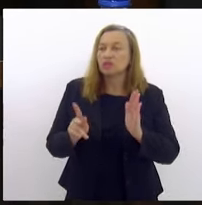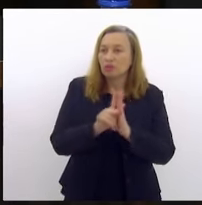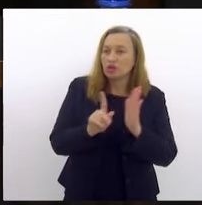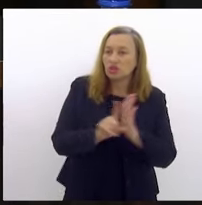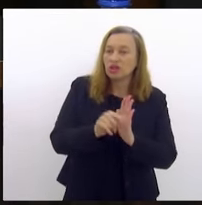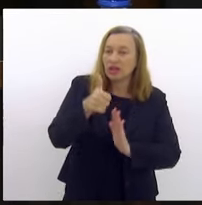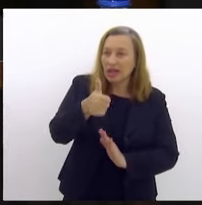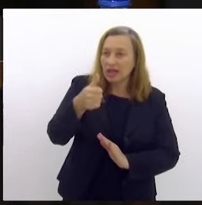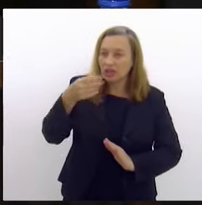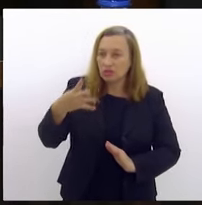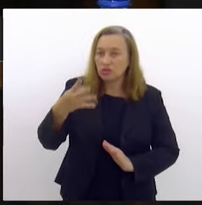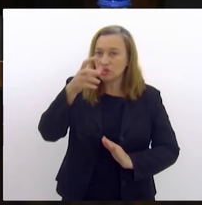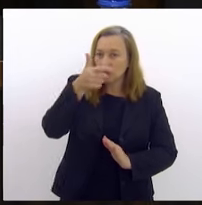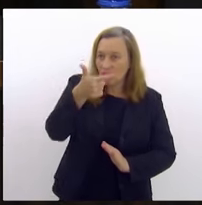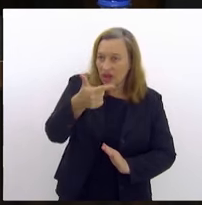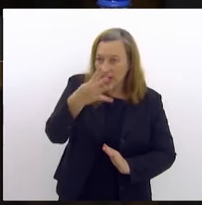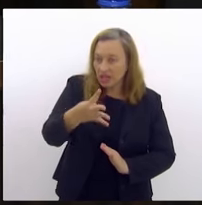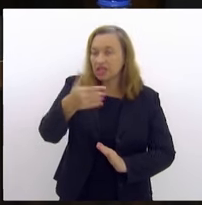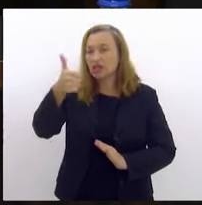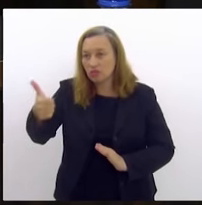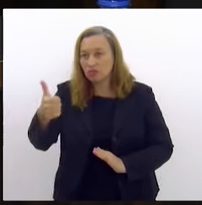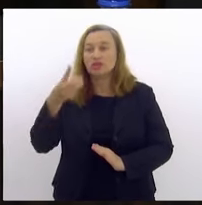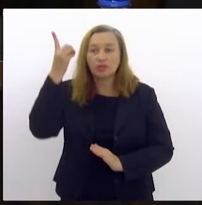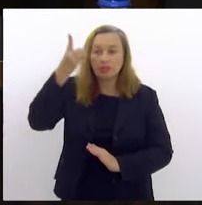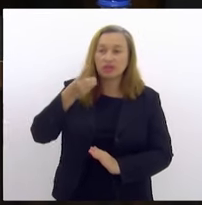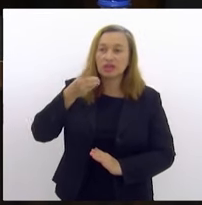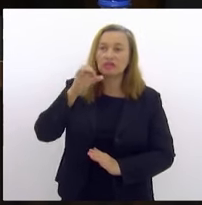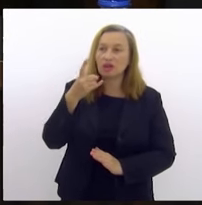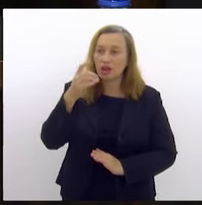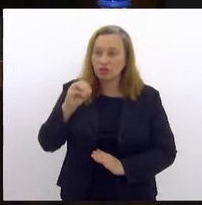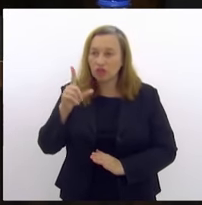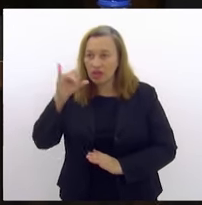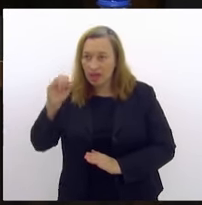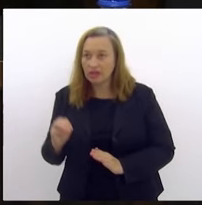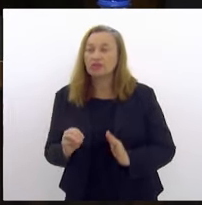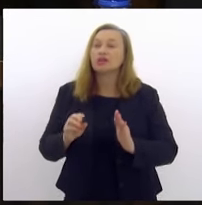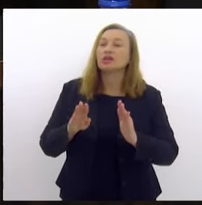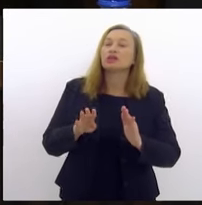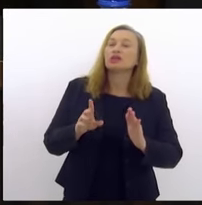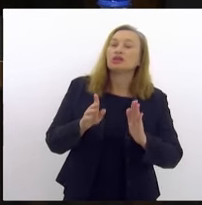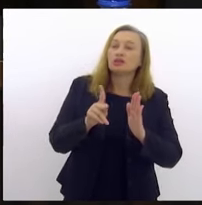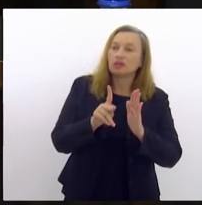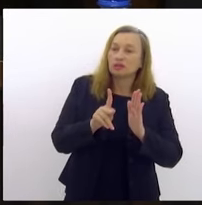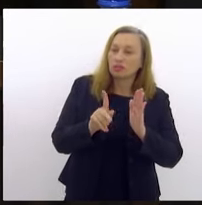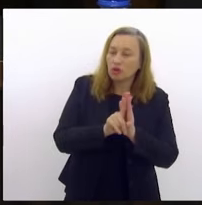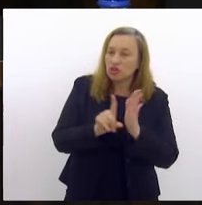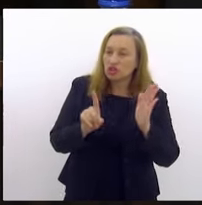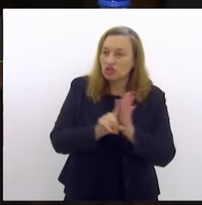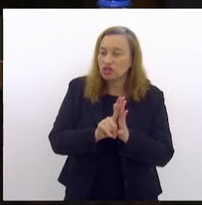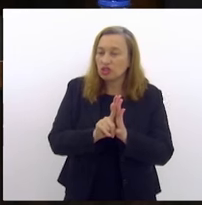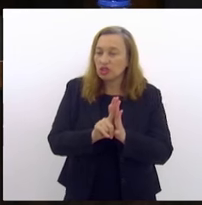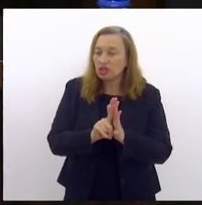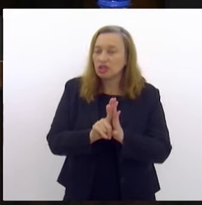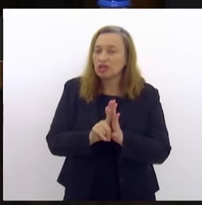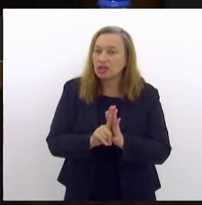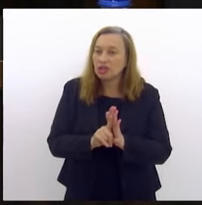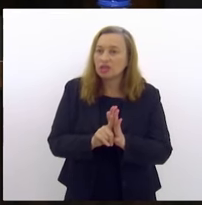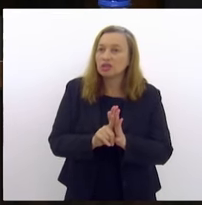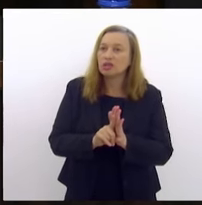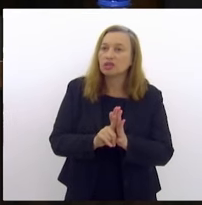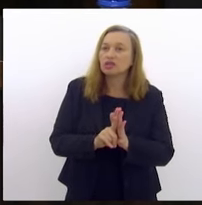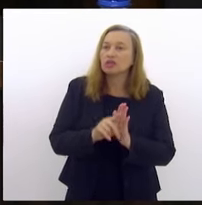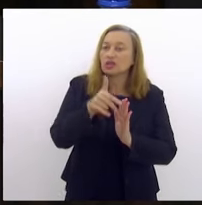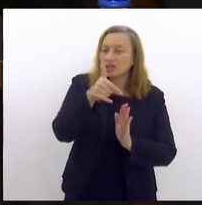projeto 1441 do deputado Cláudio Caiado. Requerimento de inclusão na ordem do dia do projeto de